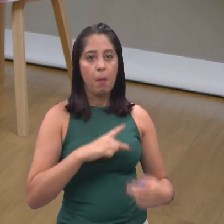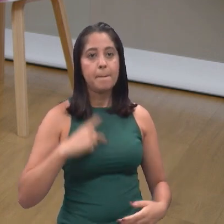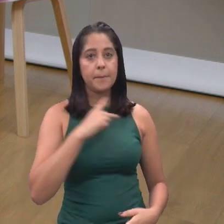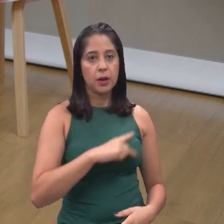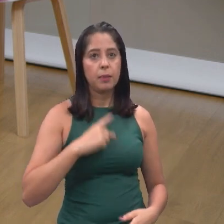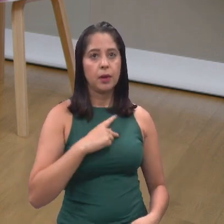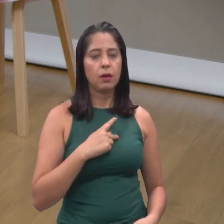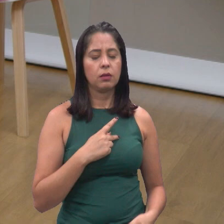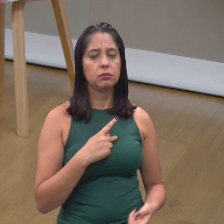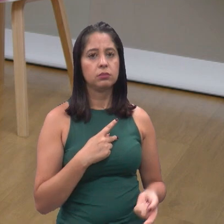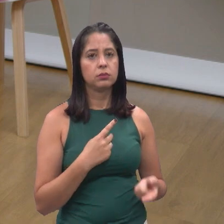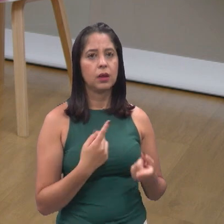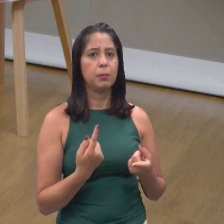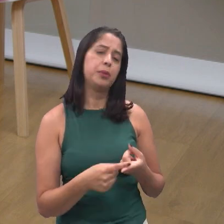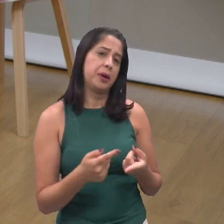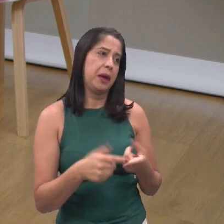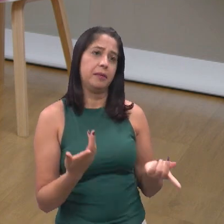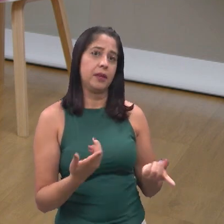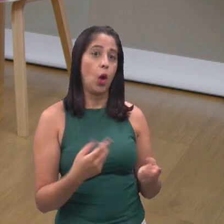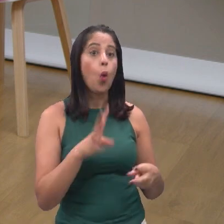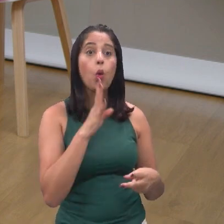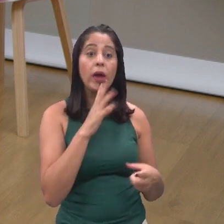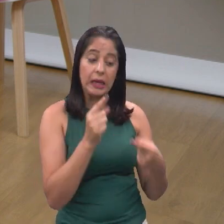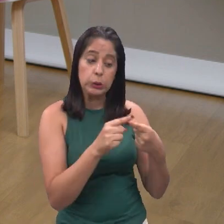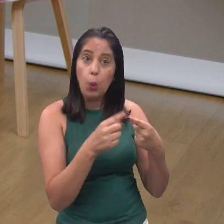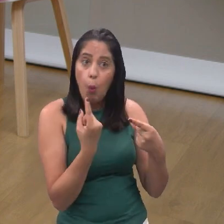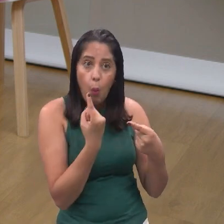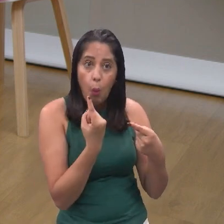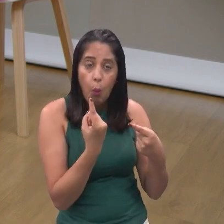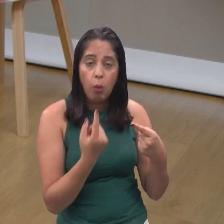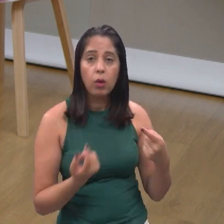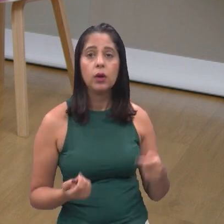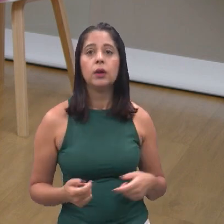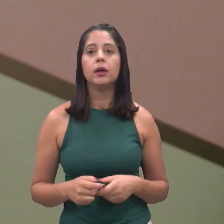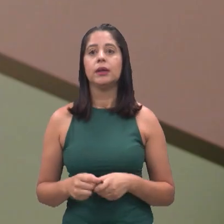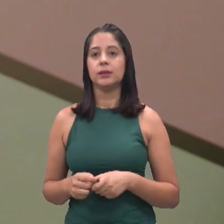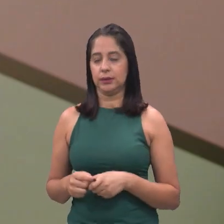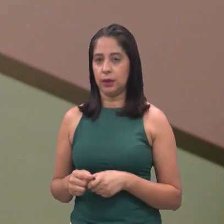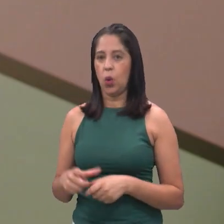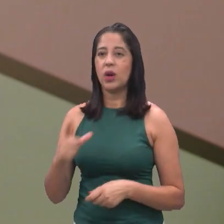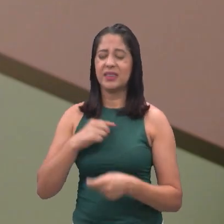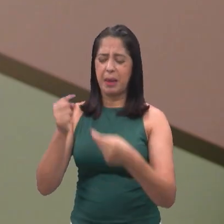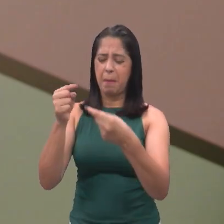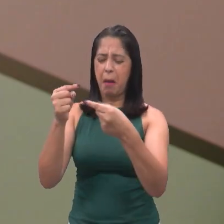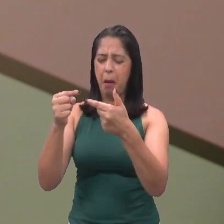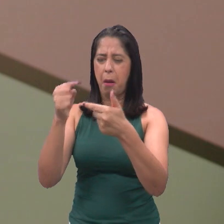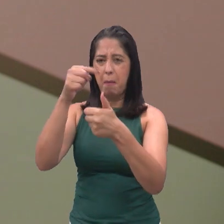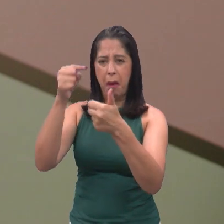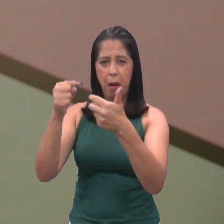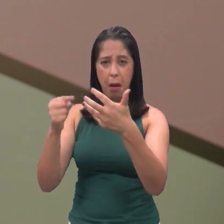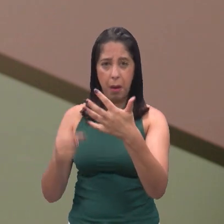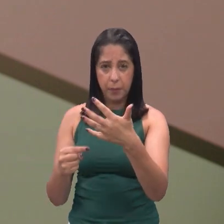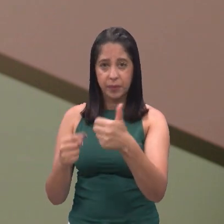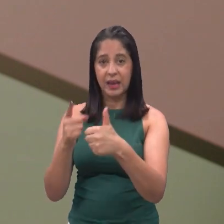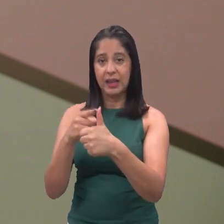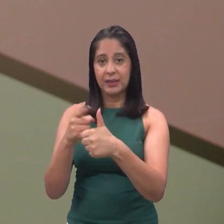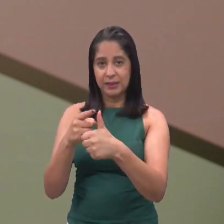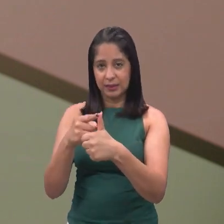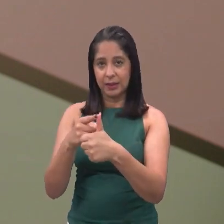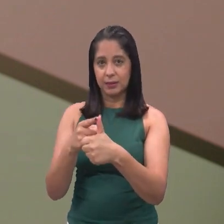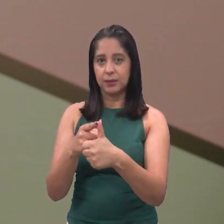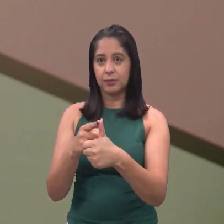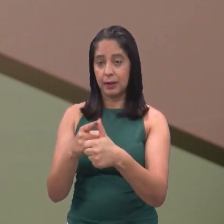que eu conhecia um só. Uhum. Então, existem diversos tipos. Então, tem pneumonia, como ele